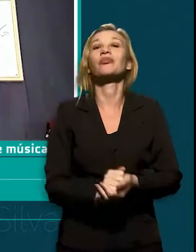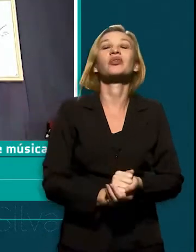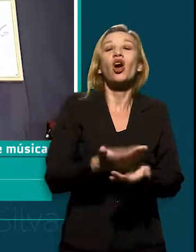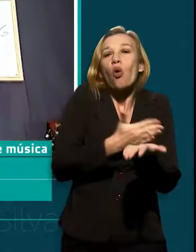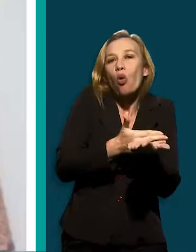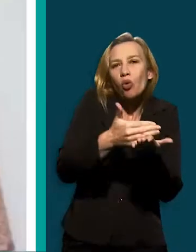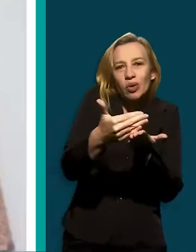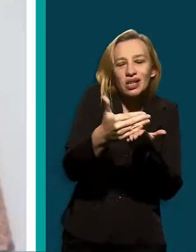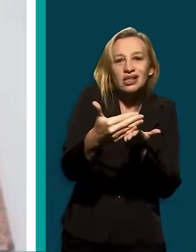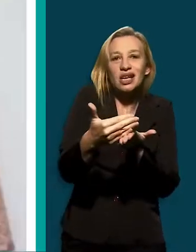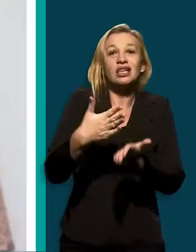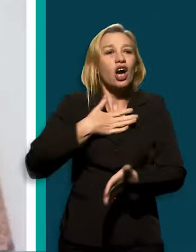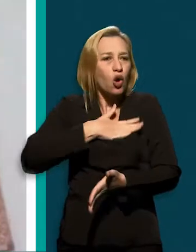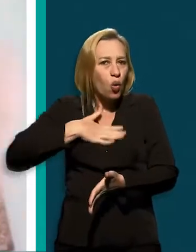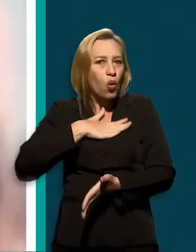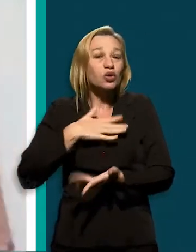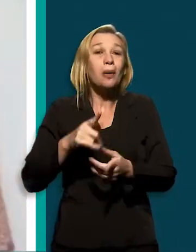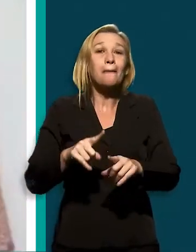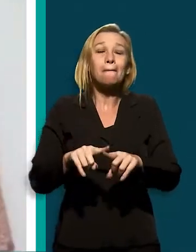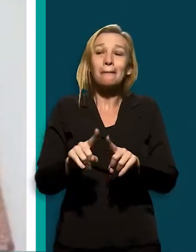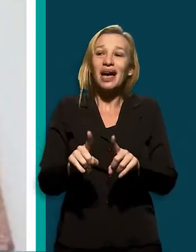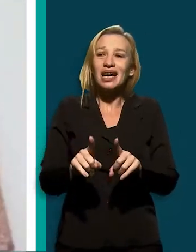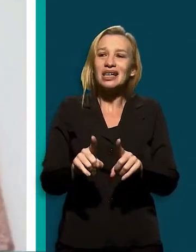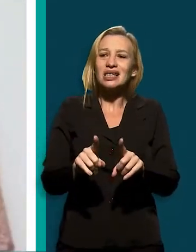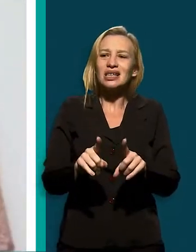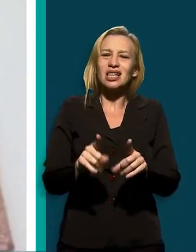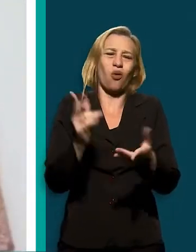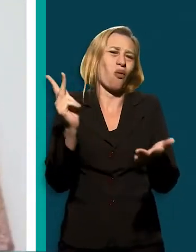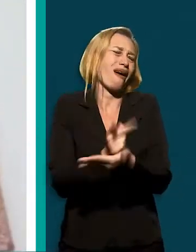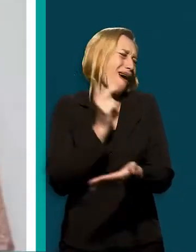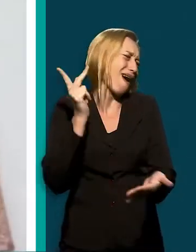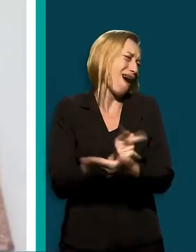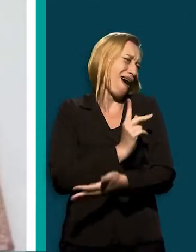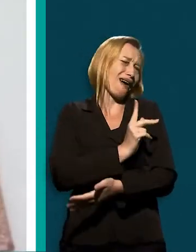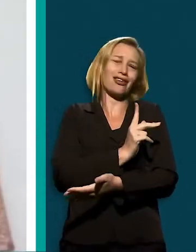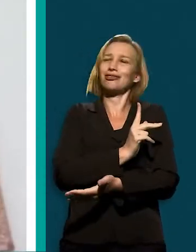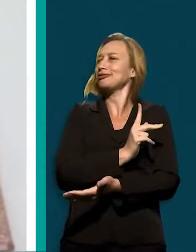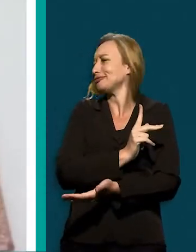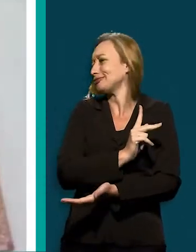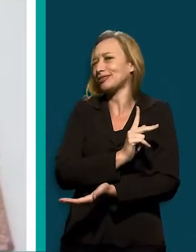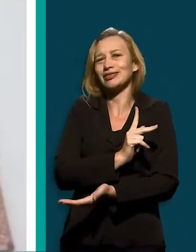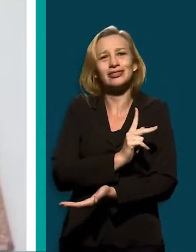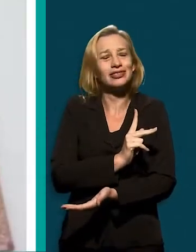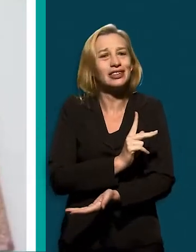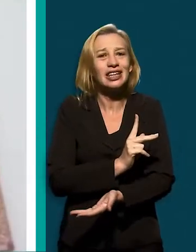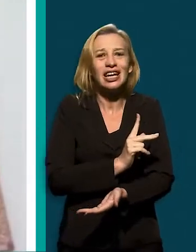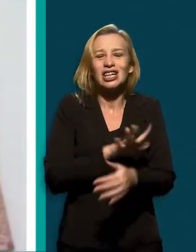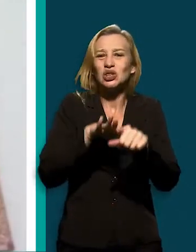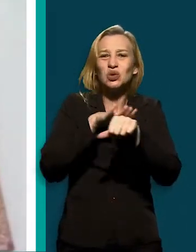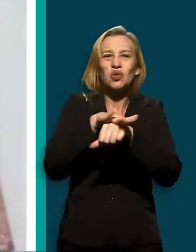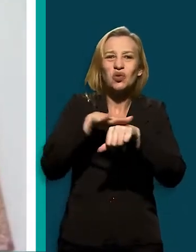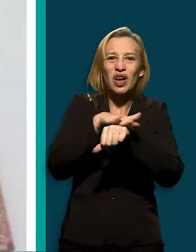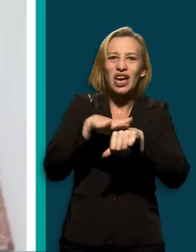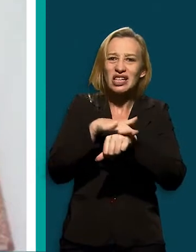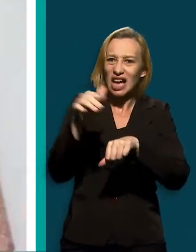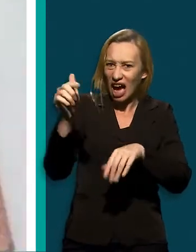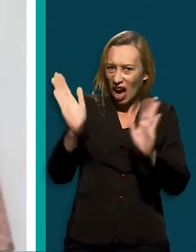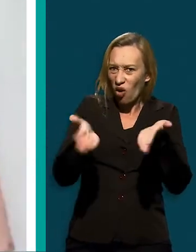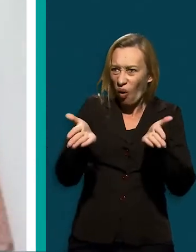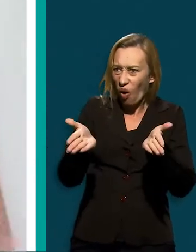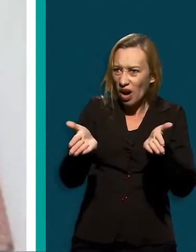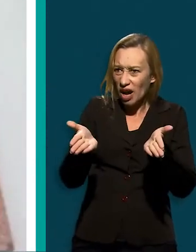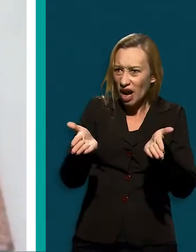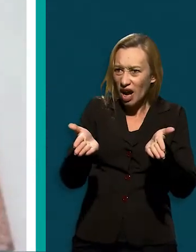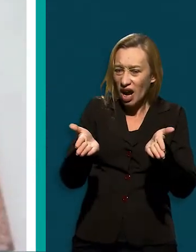aí foi. Aí eu comecei a tomar até gosto pela coisa. Só que eu errava muito. E essas conversas que a gente está